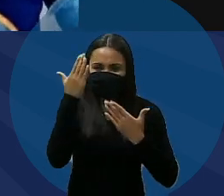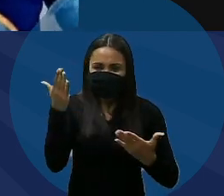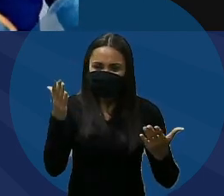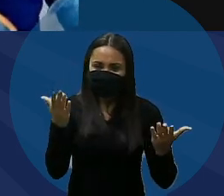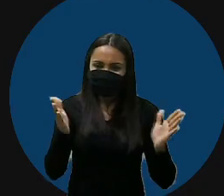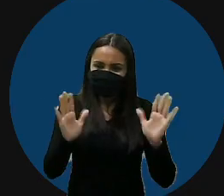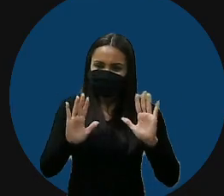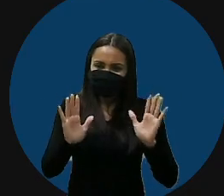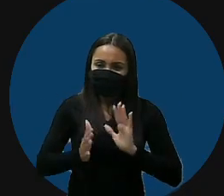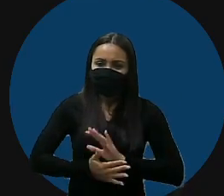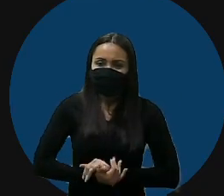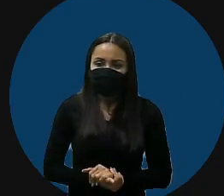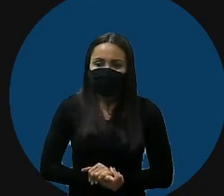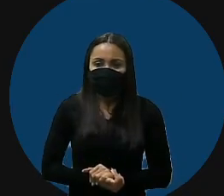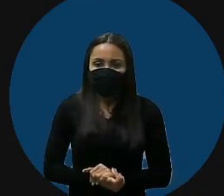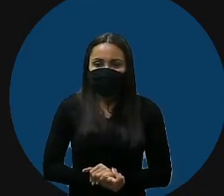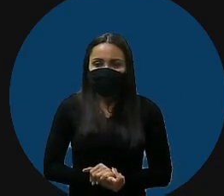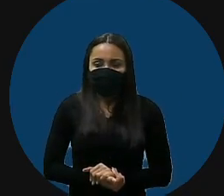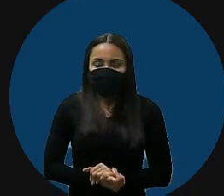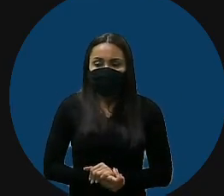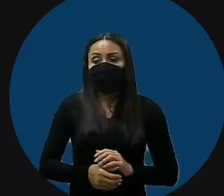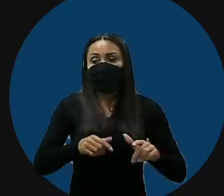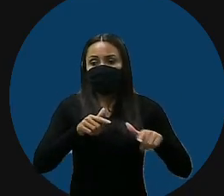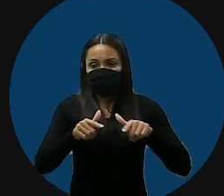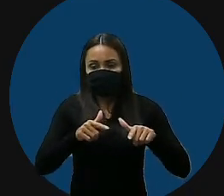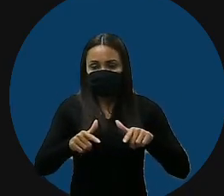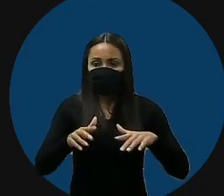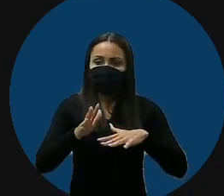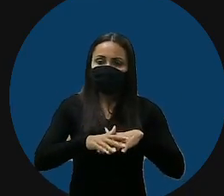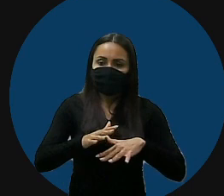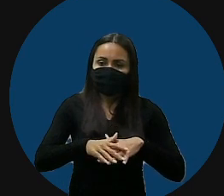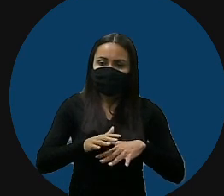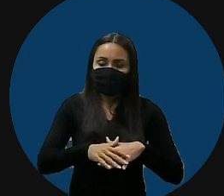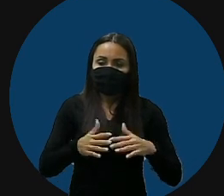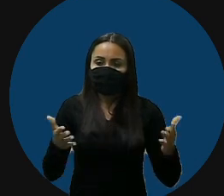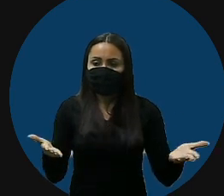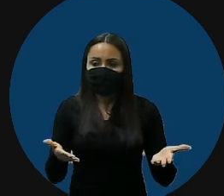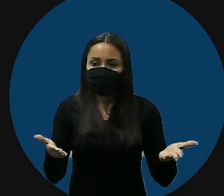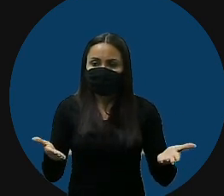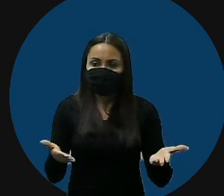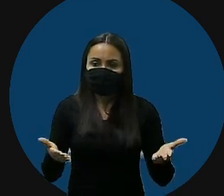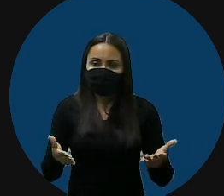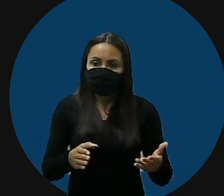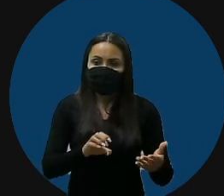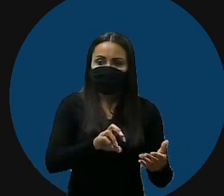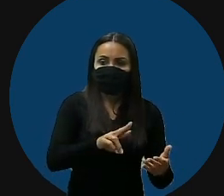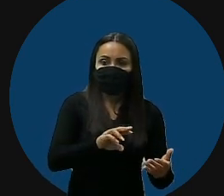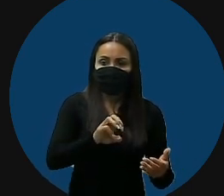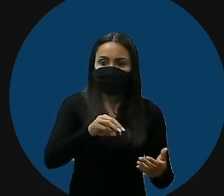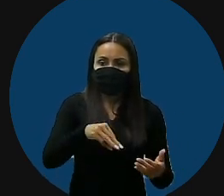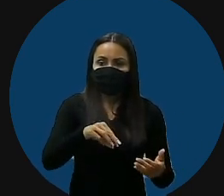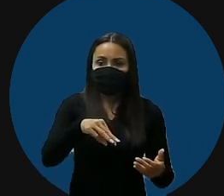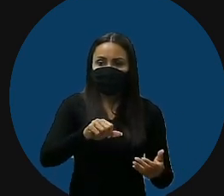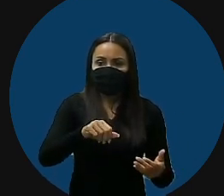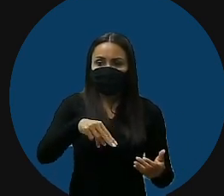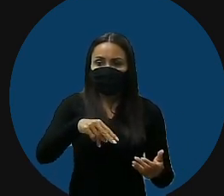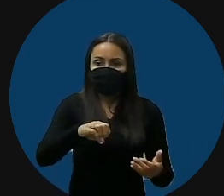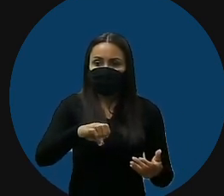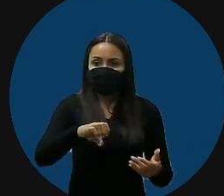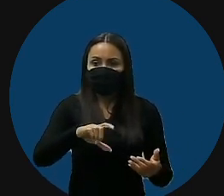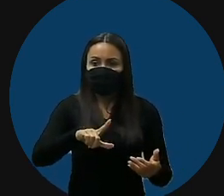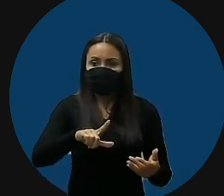tchau. Até a próxima. Mais um trabalho de matemática, agora da Herém Comendador Manuel Caetano, a